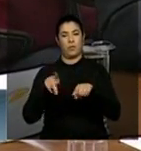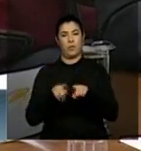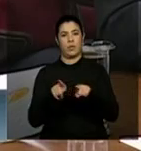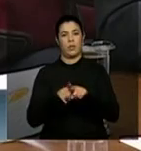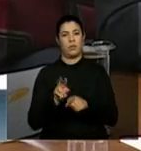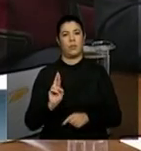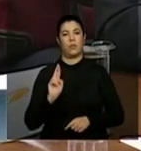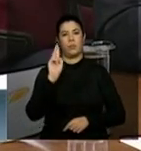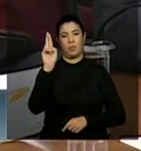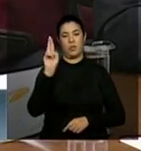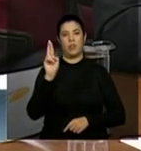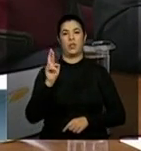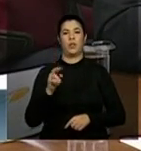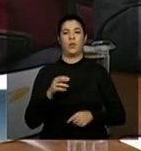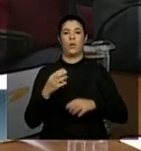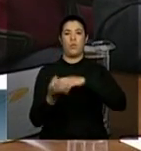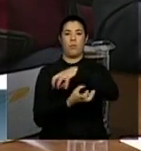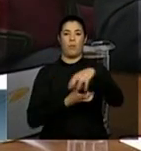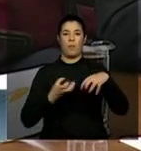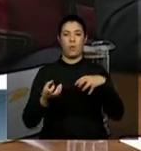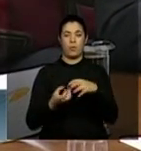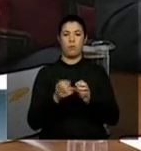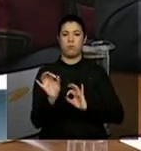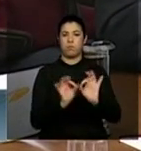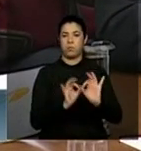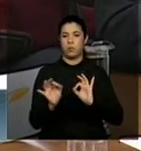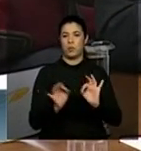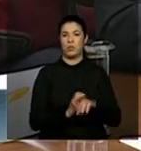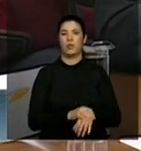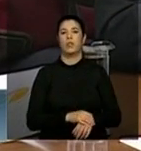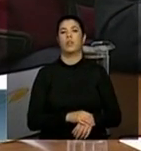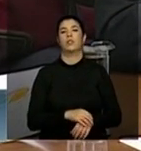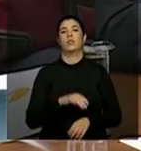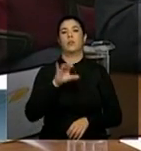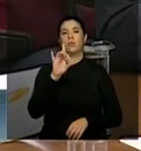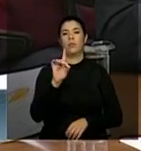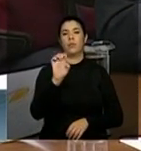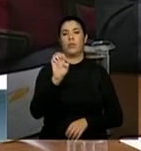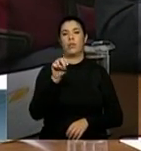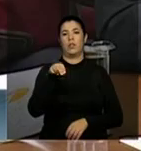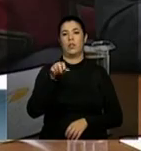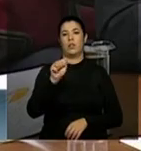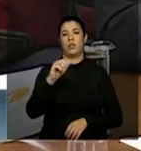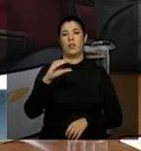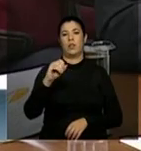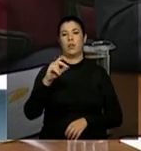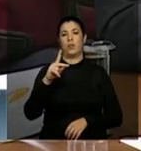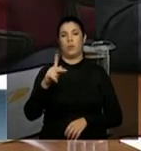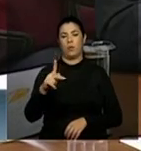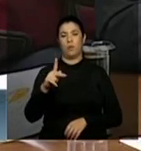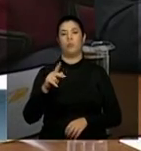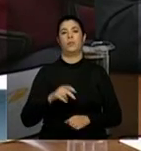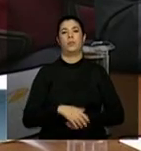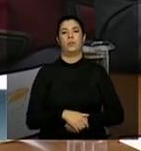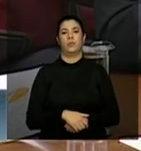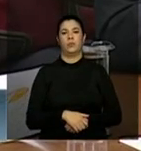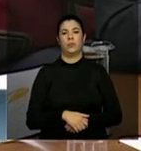Secretaria de Desenvolvimento Agropecuário e Cooperativismo, da onde eu faço parte do DENACOP, Departamento Nacional do Cooperativismo e